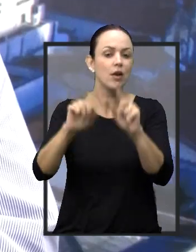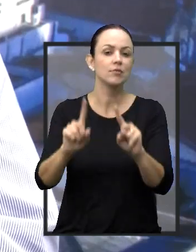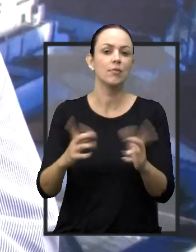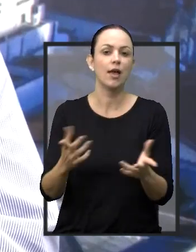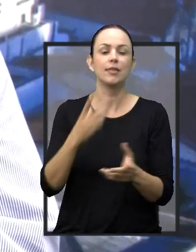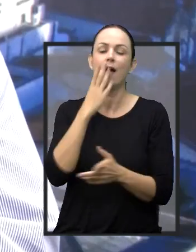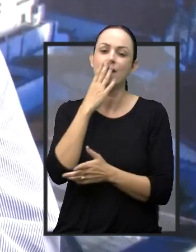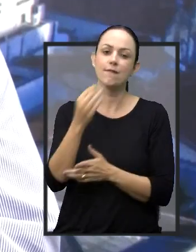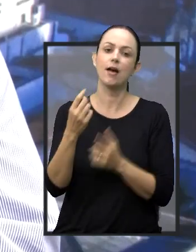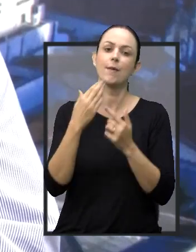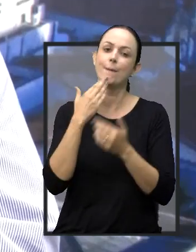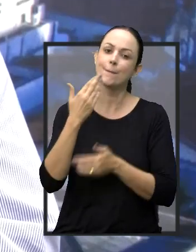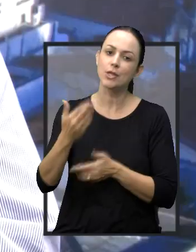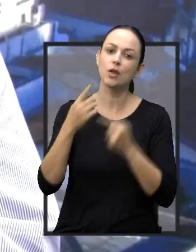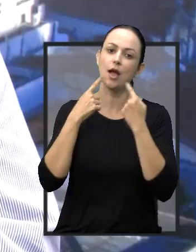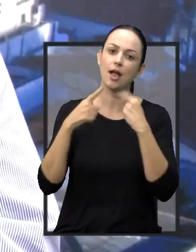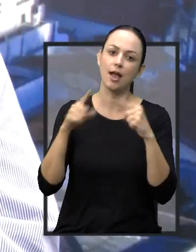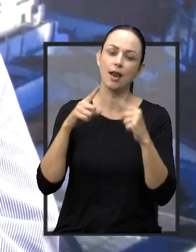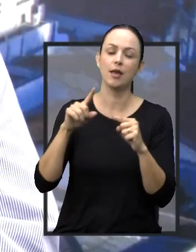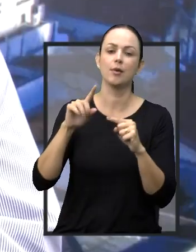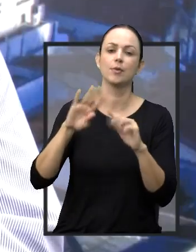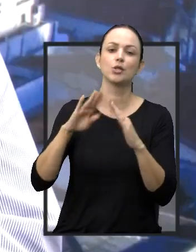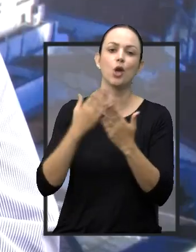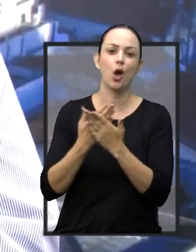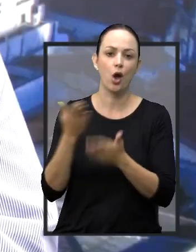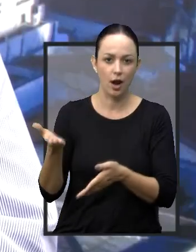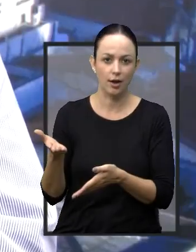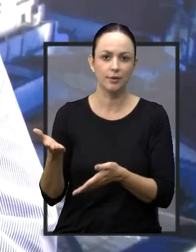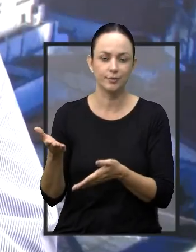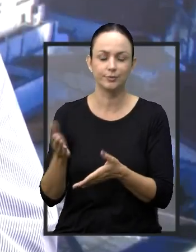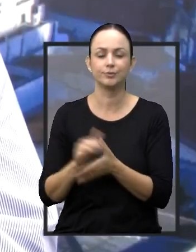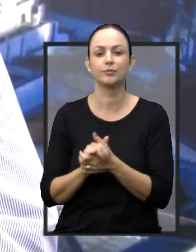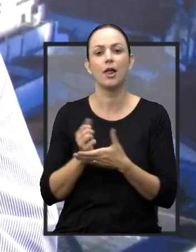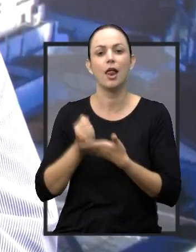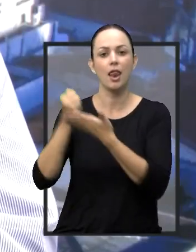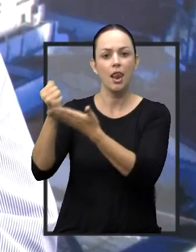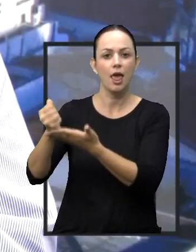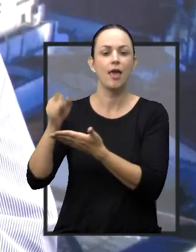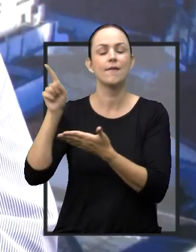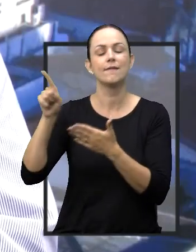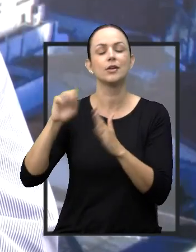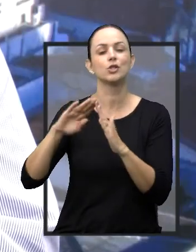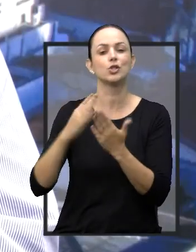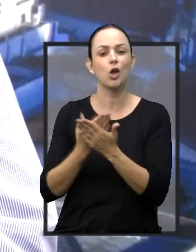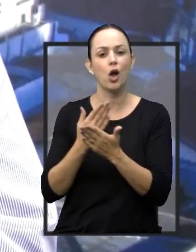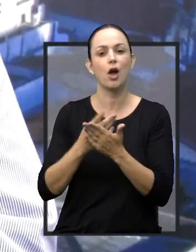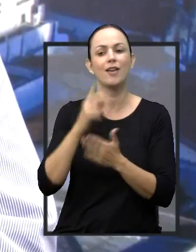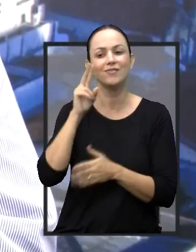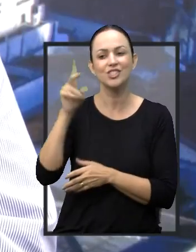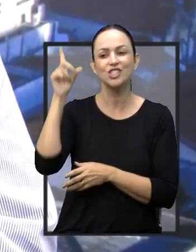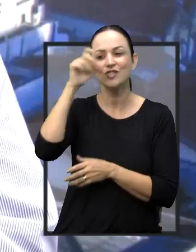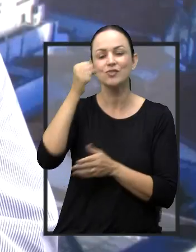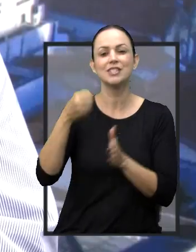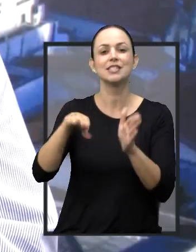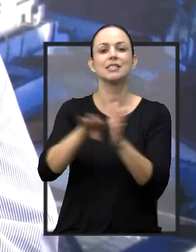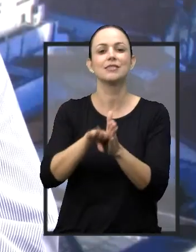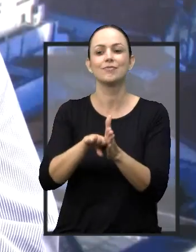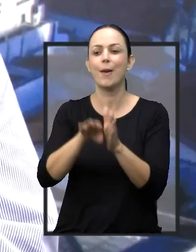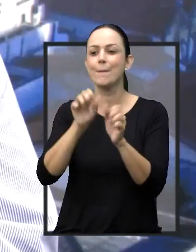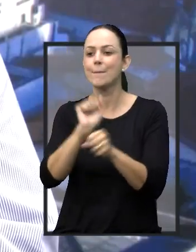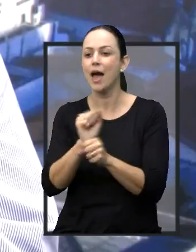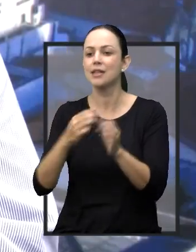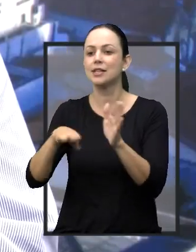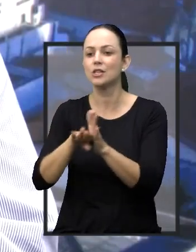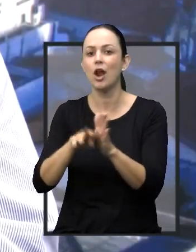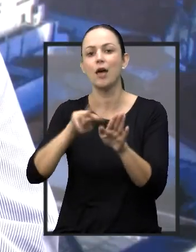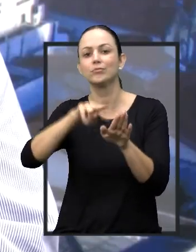de vans, aí, especialmente de vans escolares, né, que levam crianças para a escola, em razão dessa dificuldade de estacionar próximo